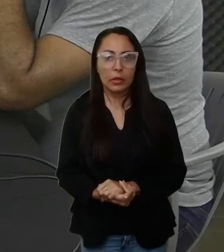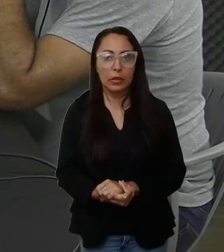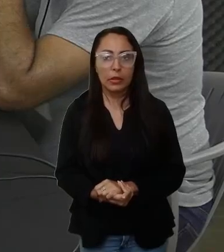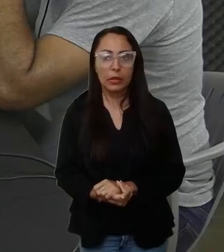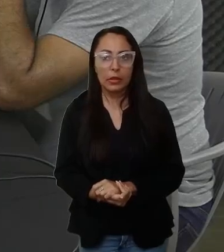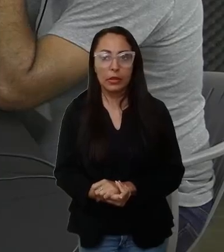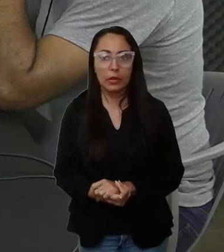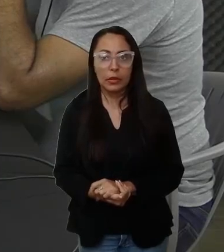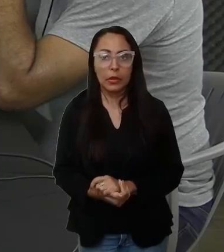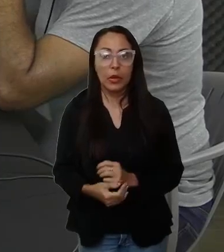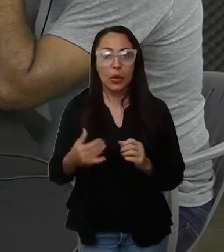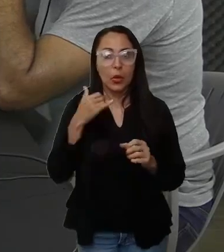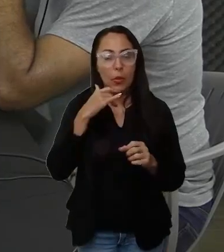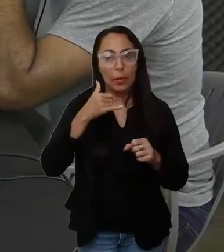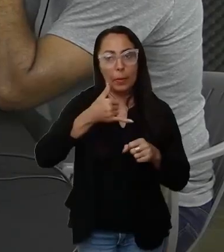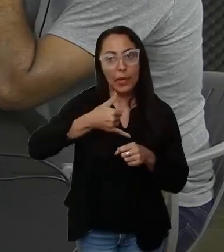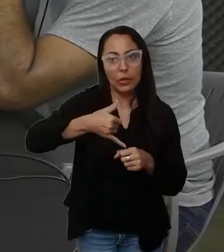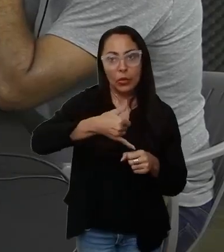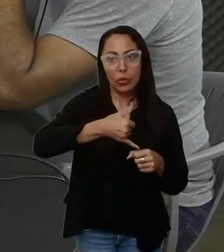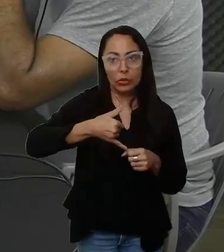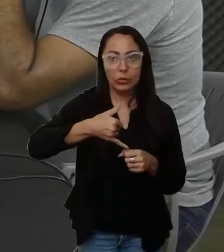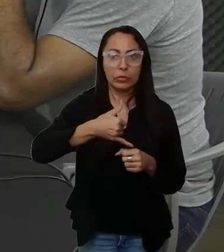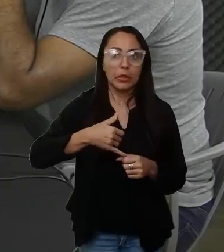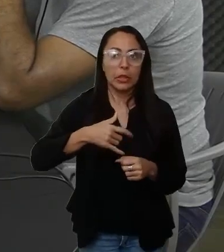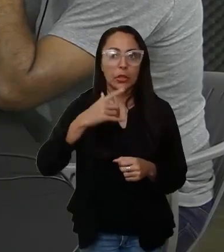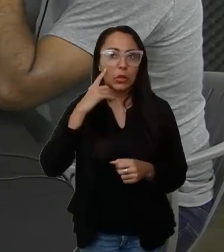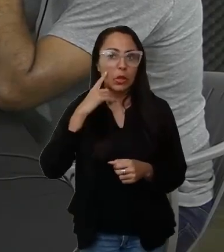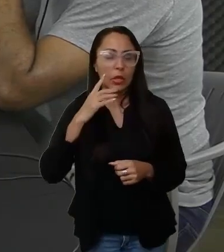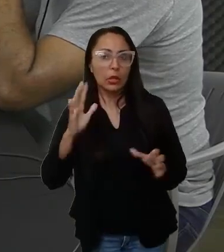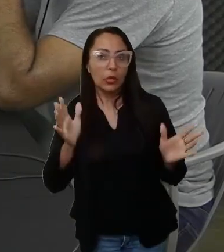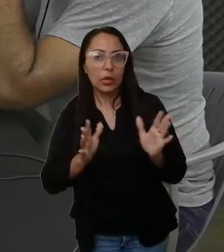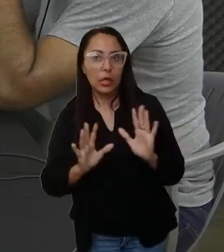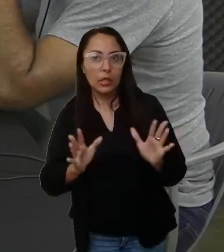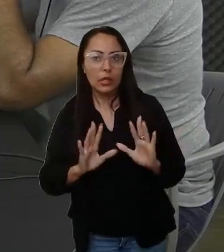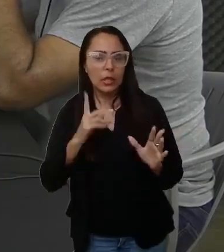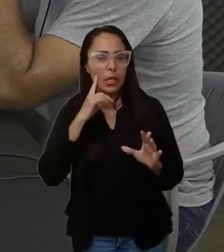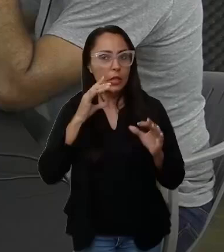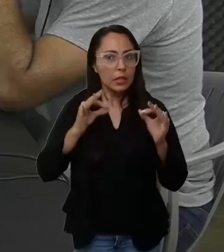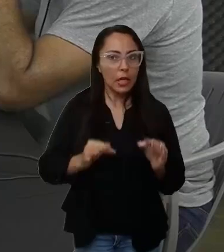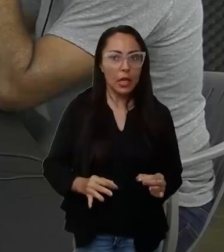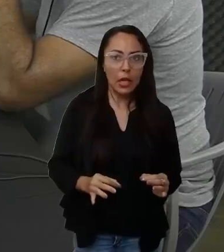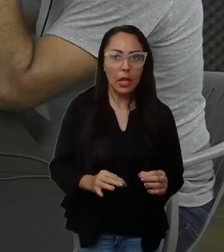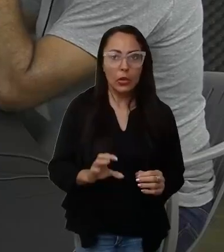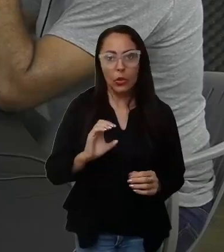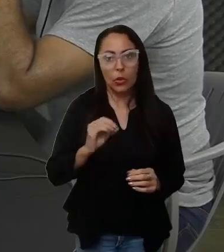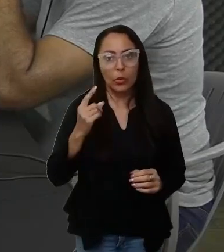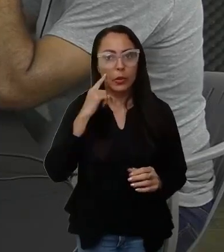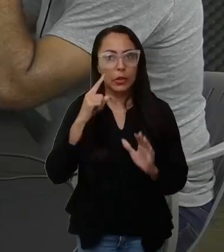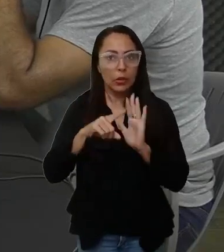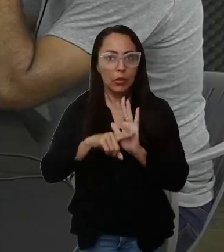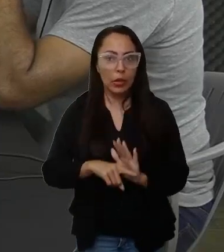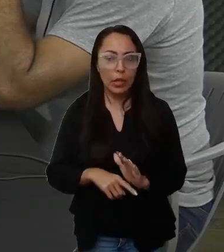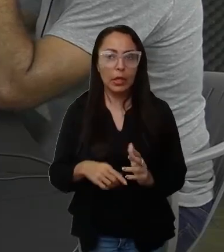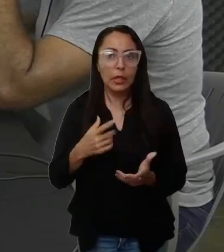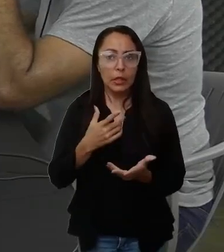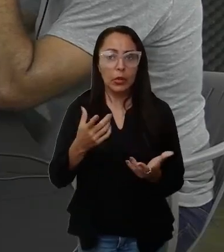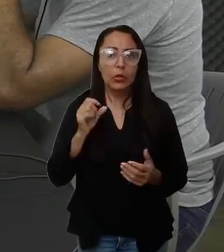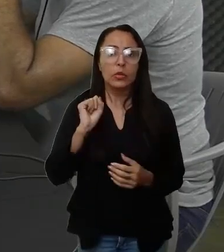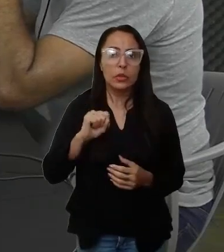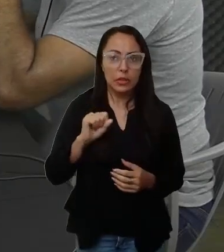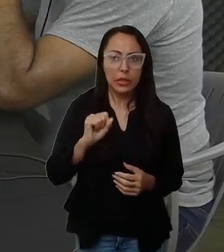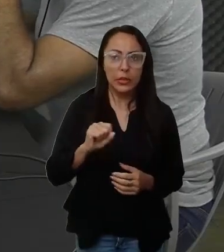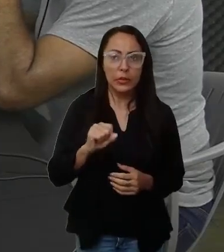o petróleo jogado na atmosfera. Isso não quer dizer que a queimada é correta ou menor. Então quer dizer que queimada sim